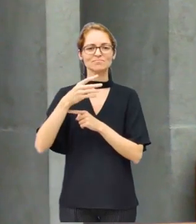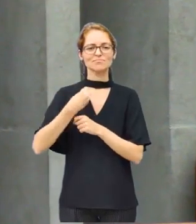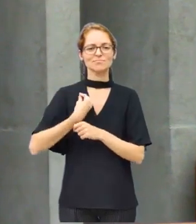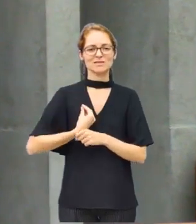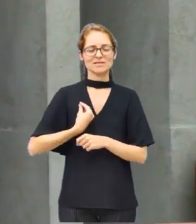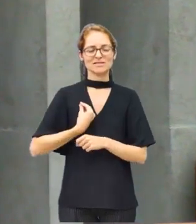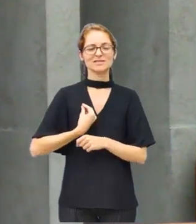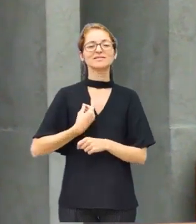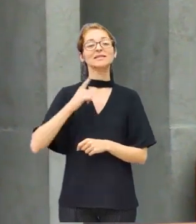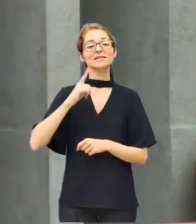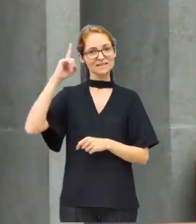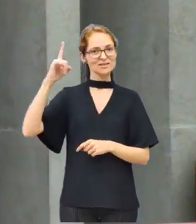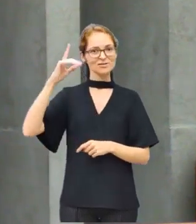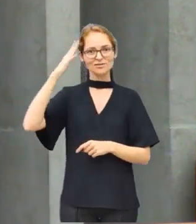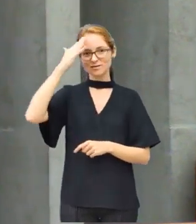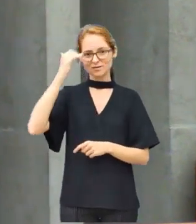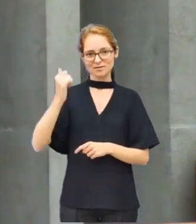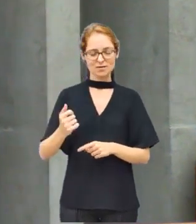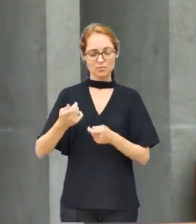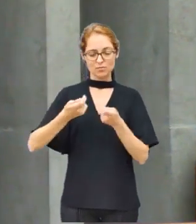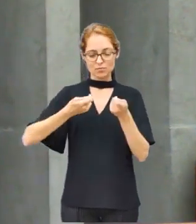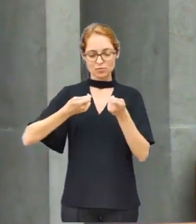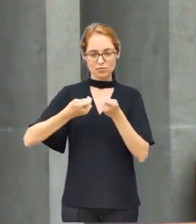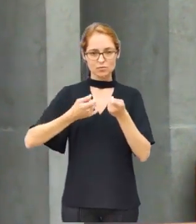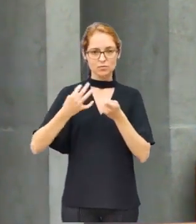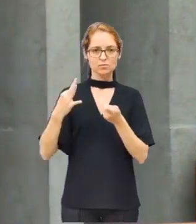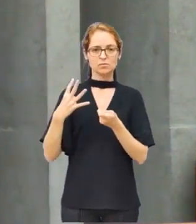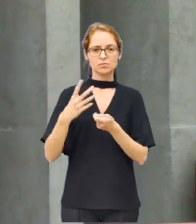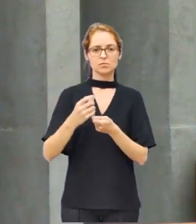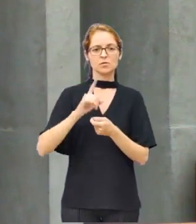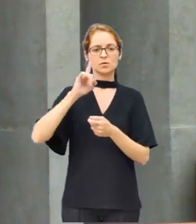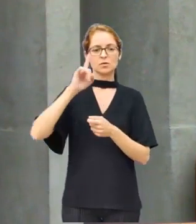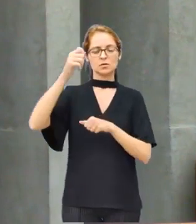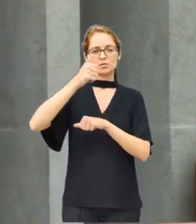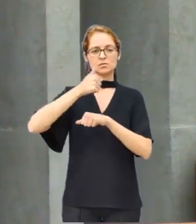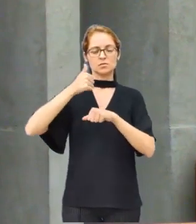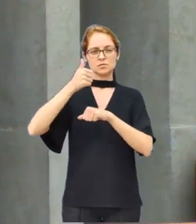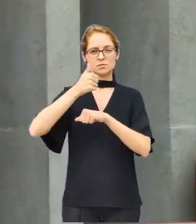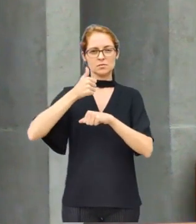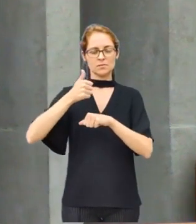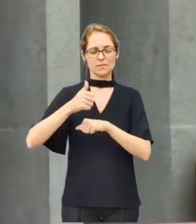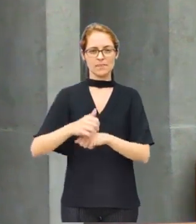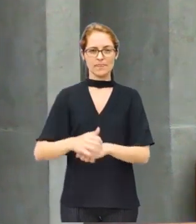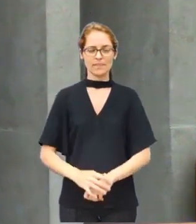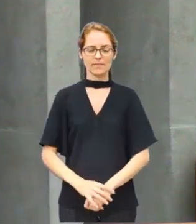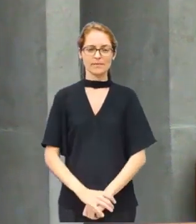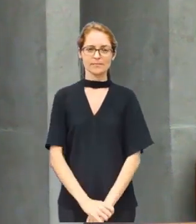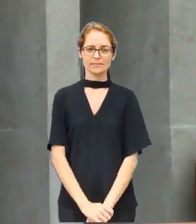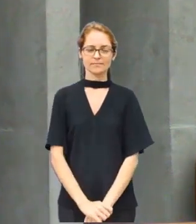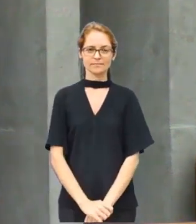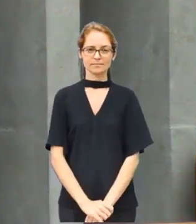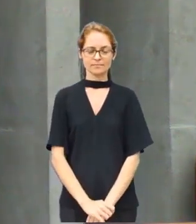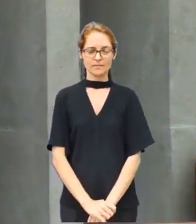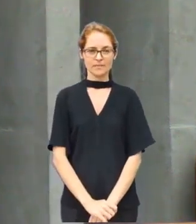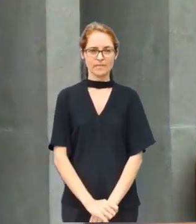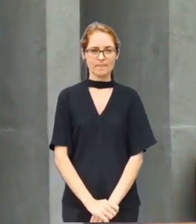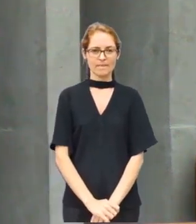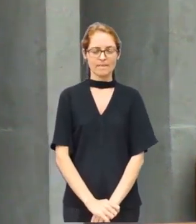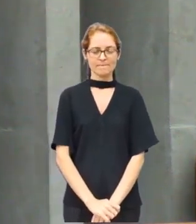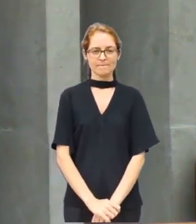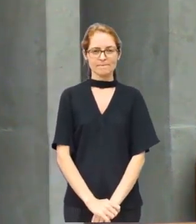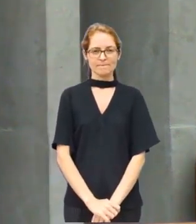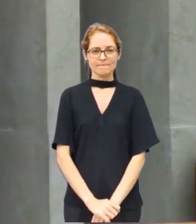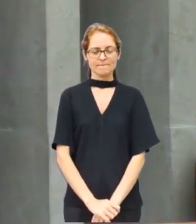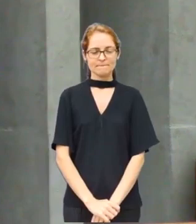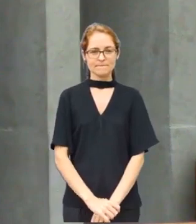fazendo cumprir a sua vontade soberana. Quando nós olhamos para todo o livro, até